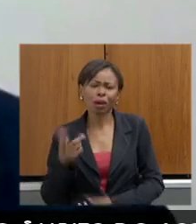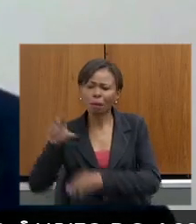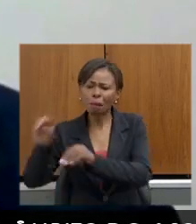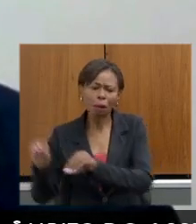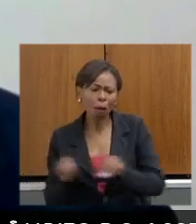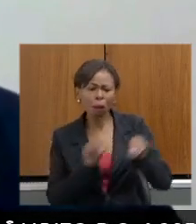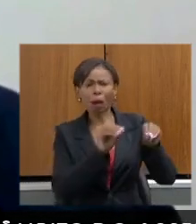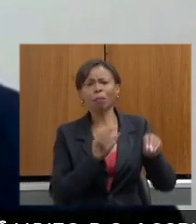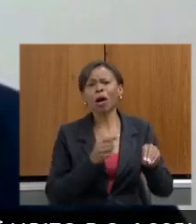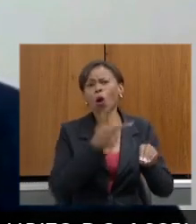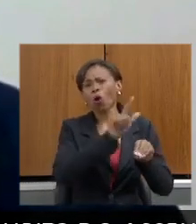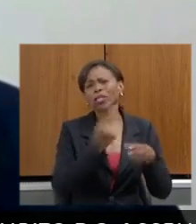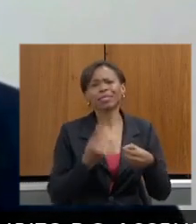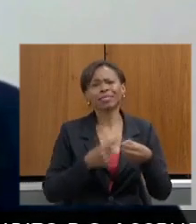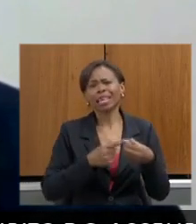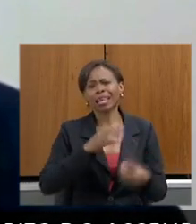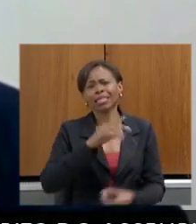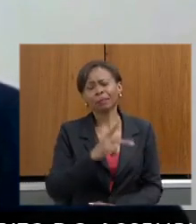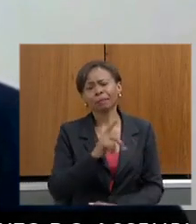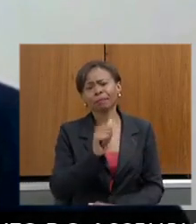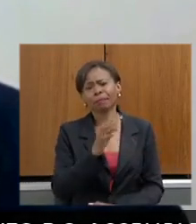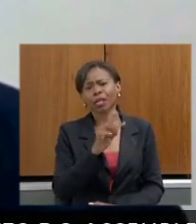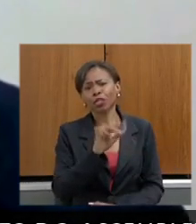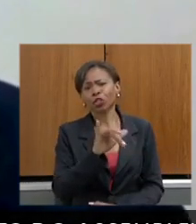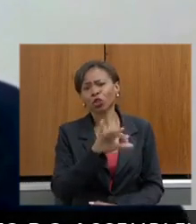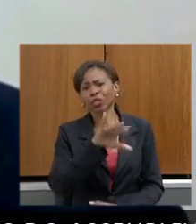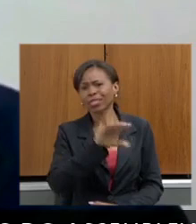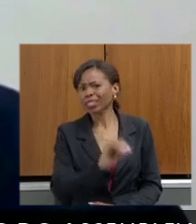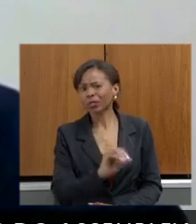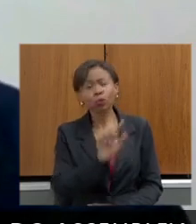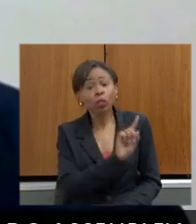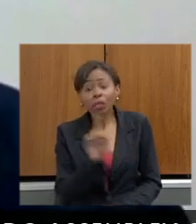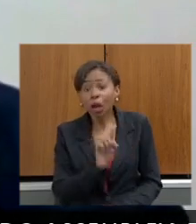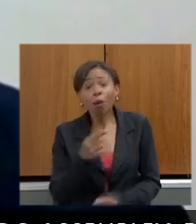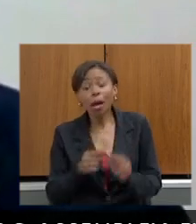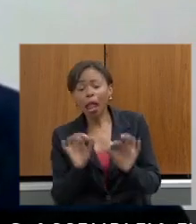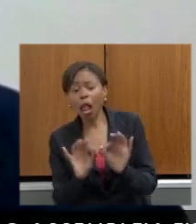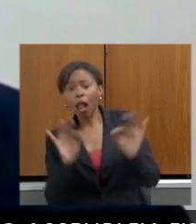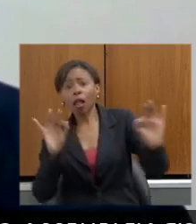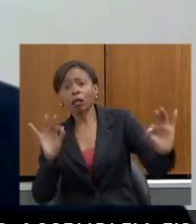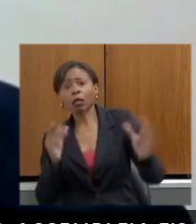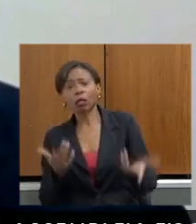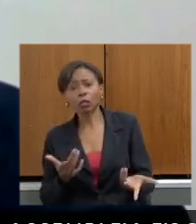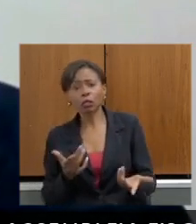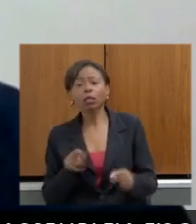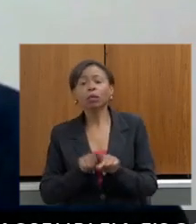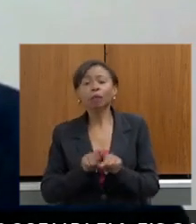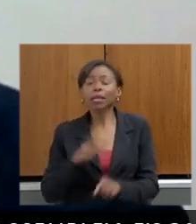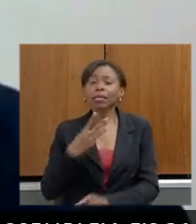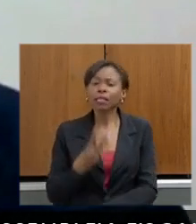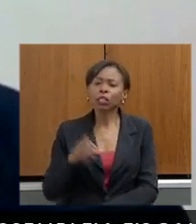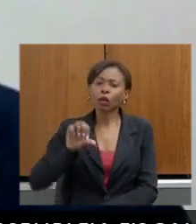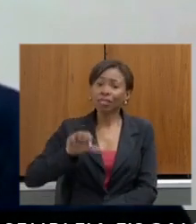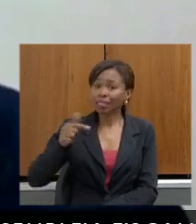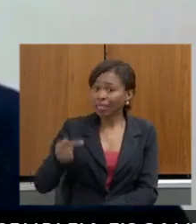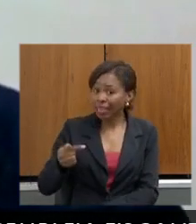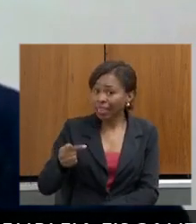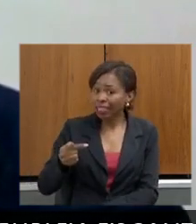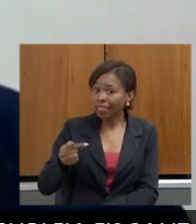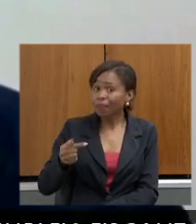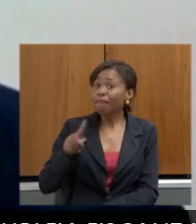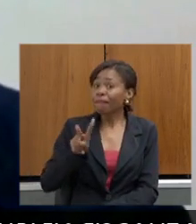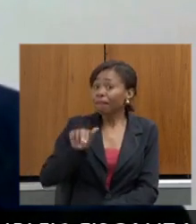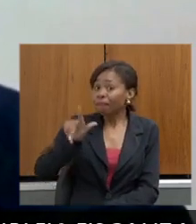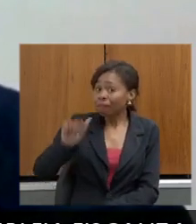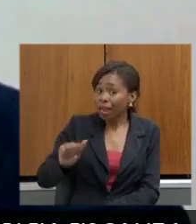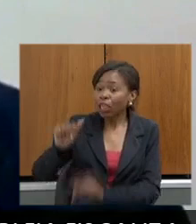porque aí realmente que a distante é um gente fica mais difícil mas temos 397 vagas e